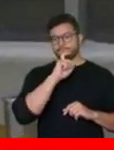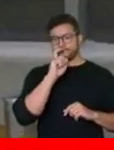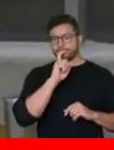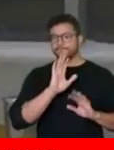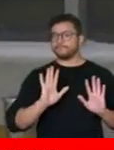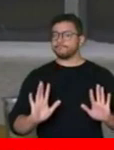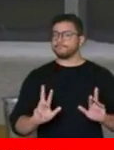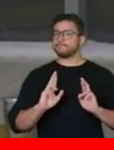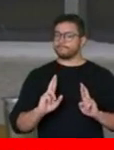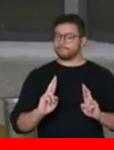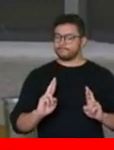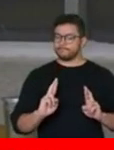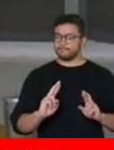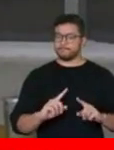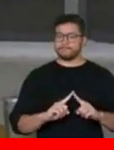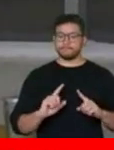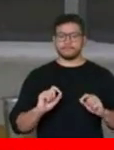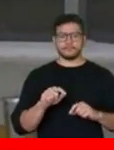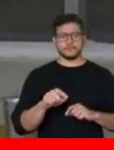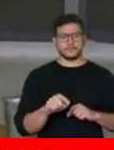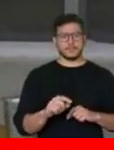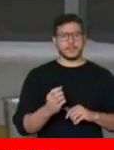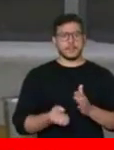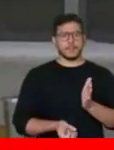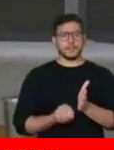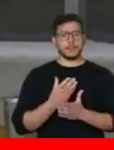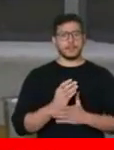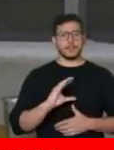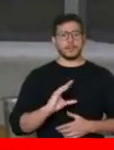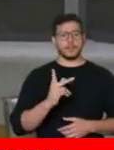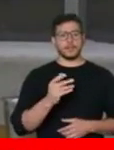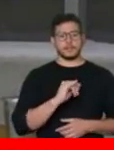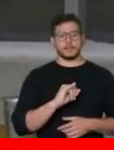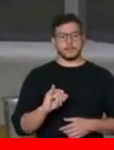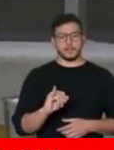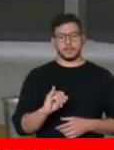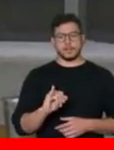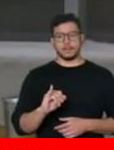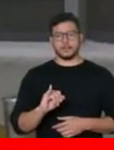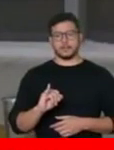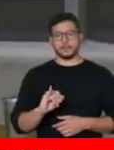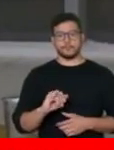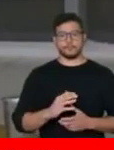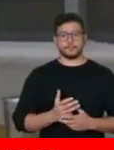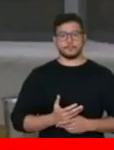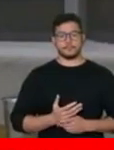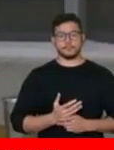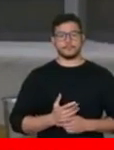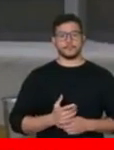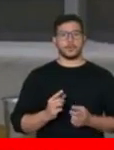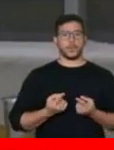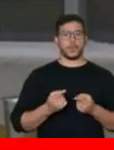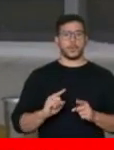do Jair Bolsonaro, que ele vai instalar aqui uma CPI para poder desmoralizar a Petrobras e